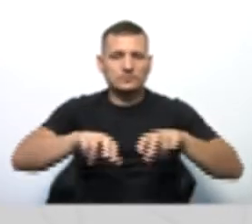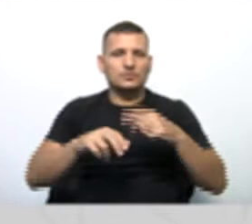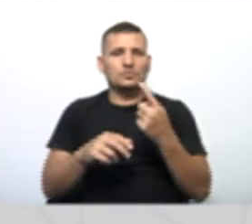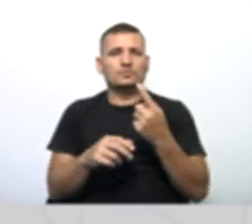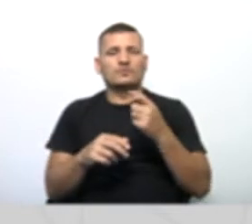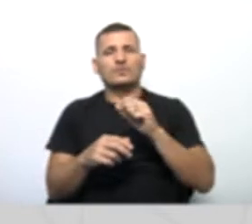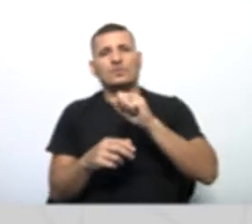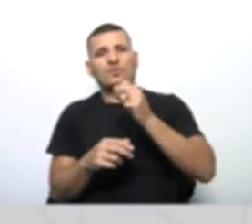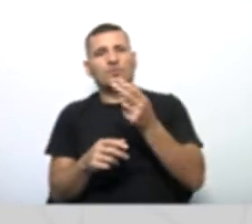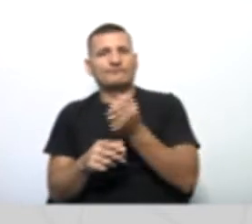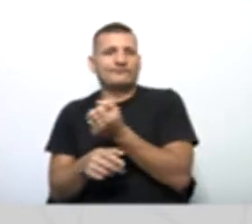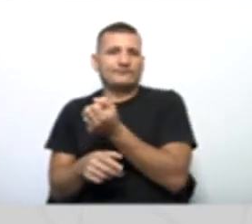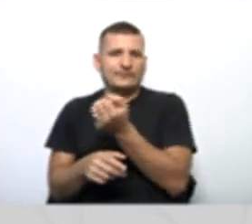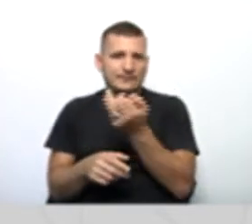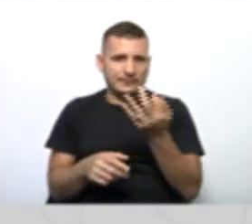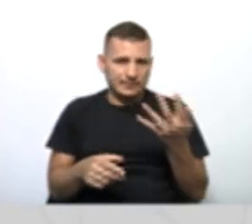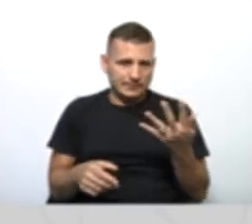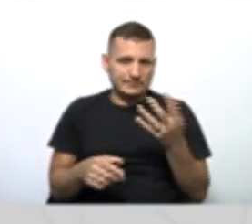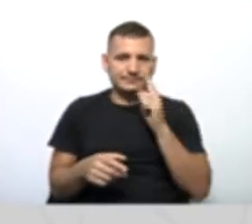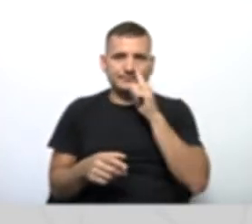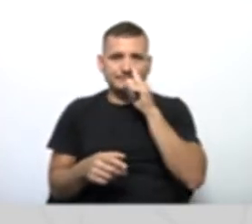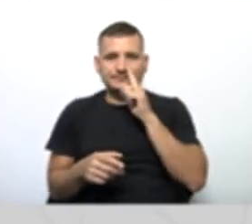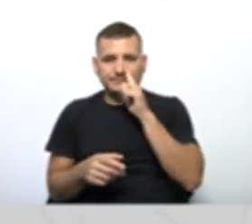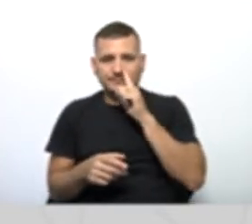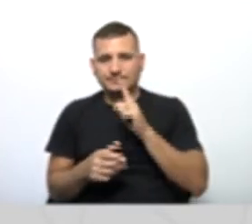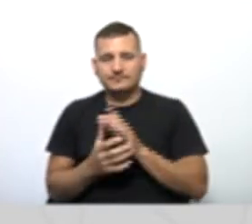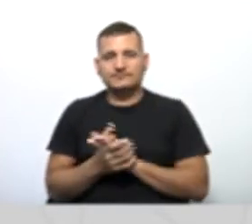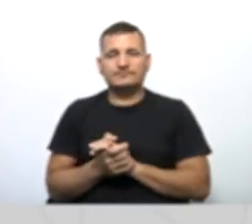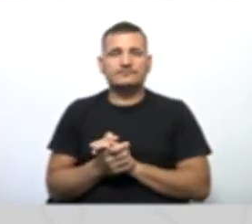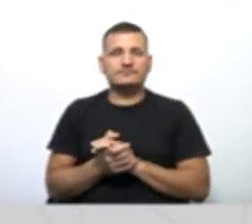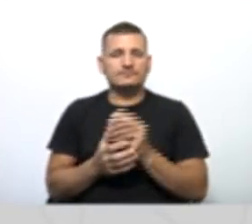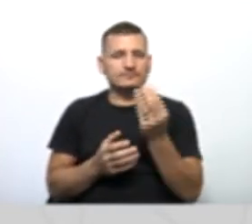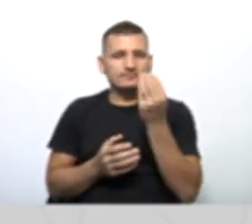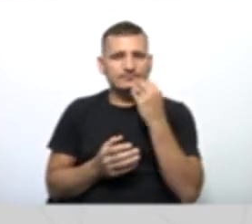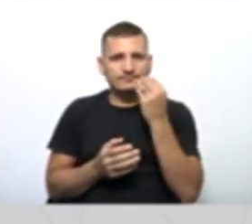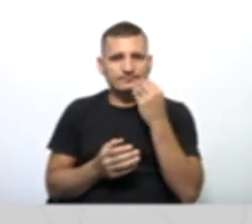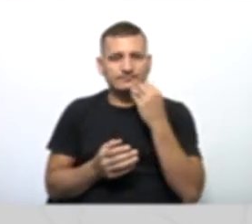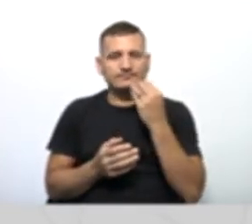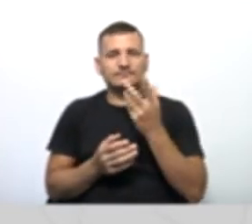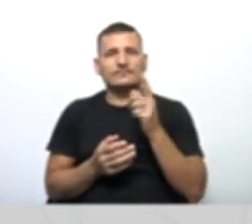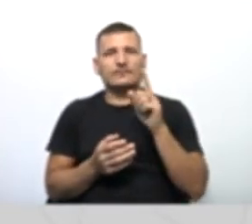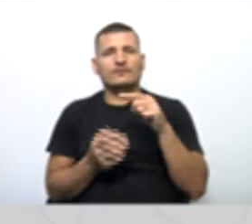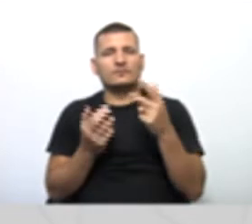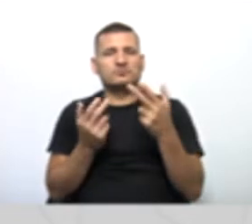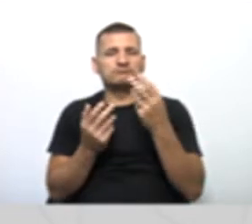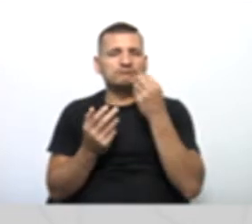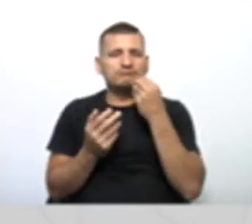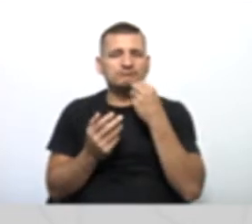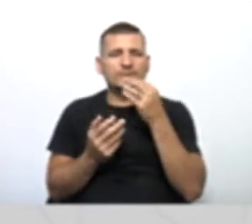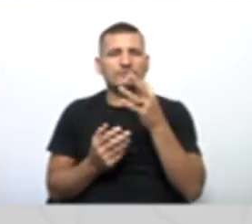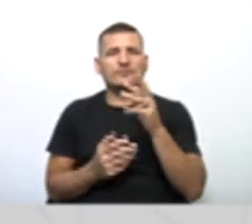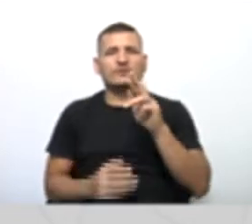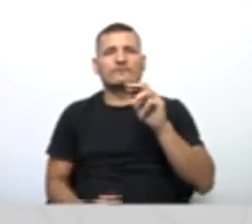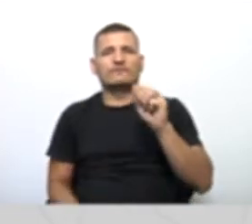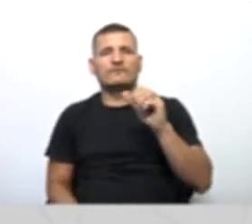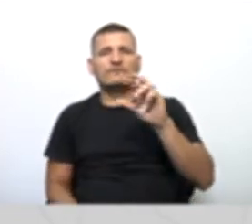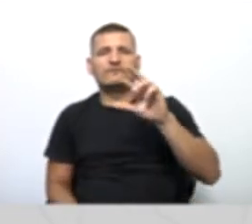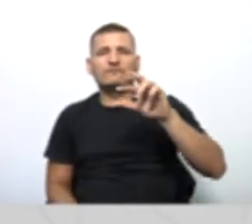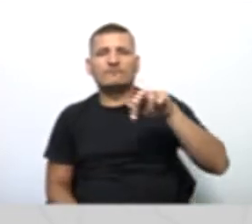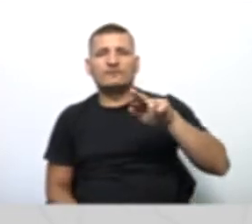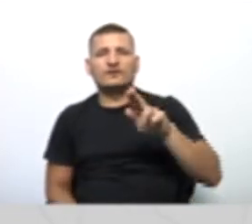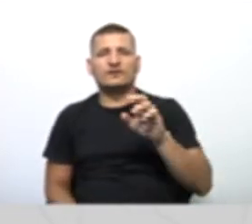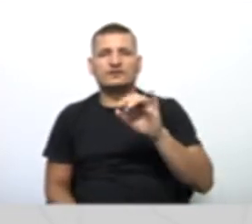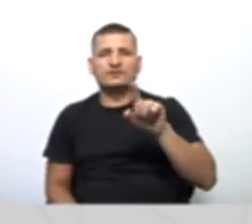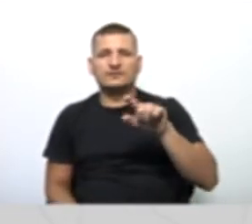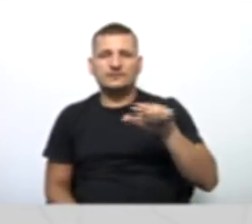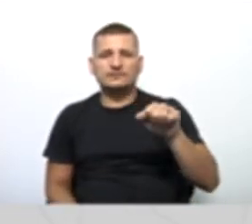ameaças. A vulnerabilidade, a gente fala como se fosse a nossa fraqueza, né? Imagina que um sistema que